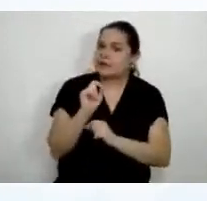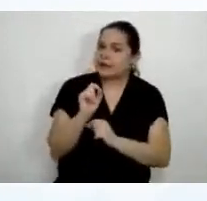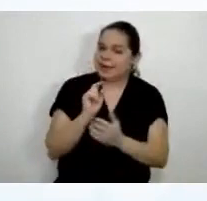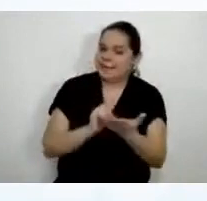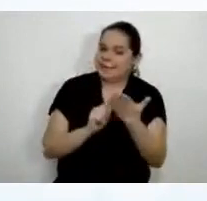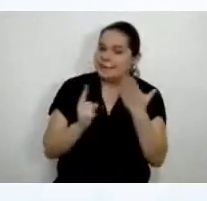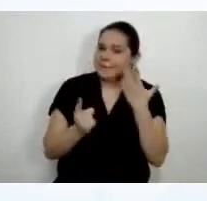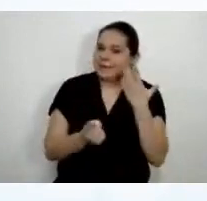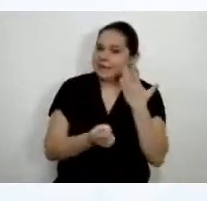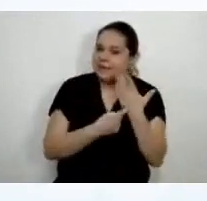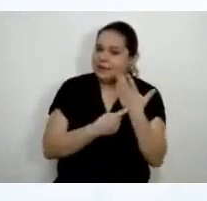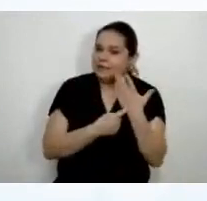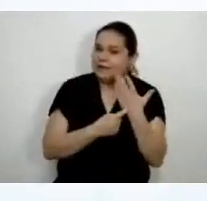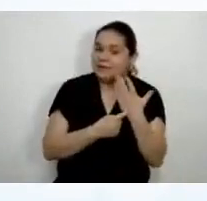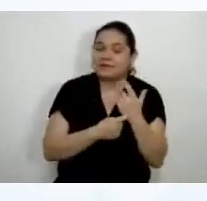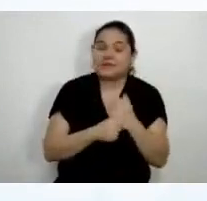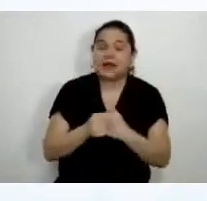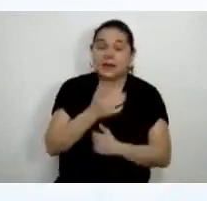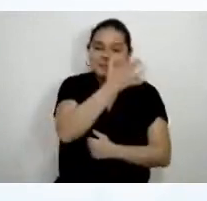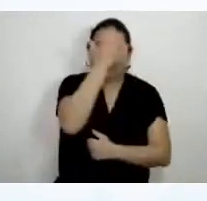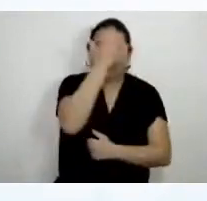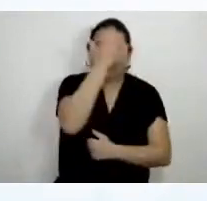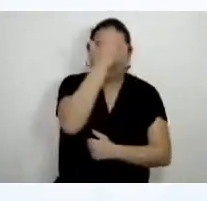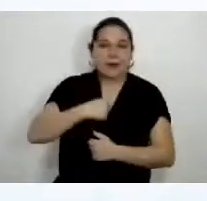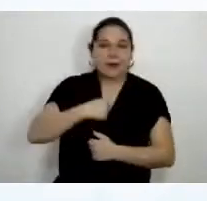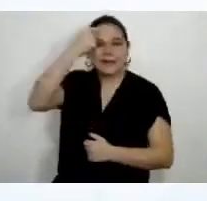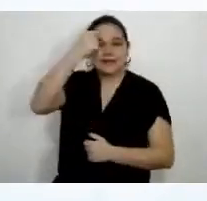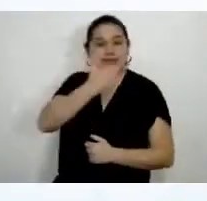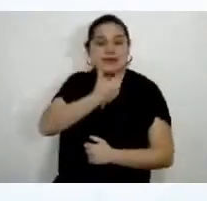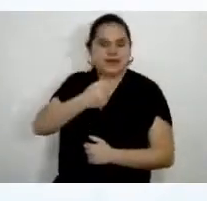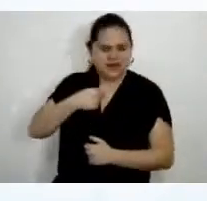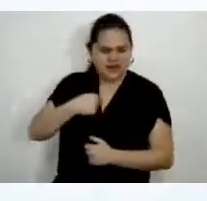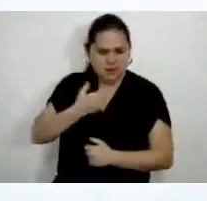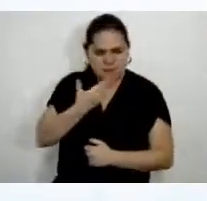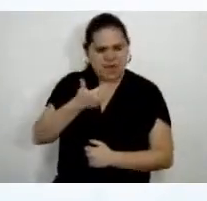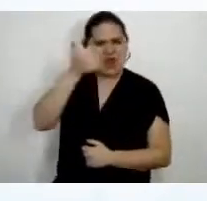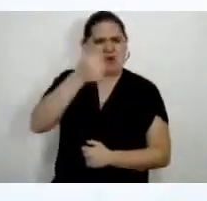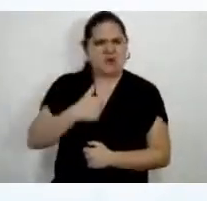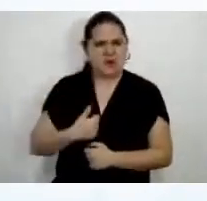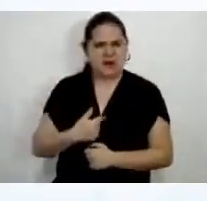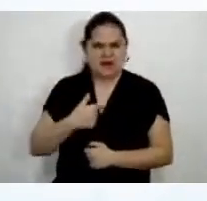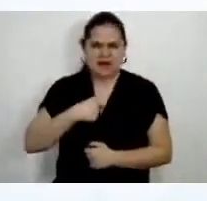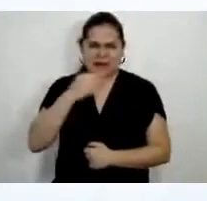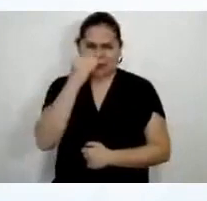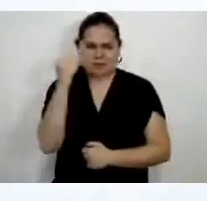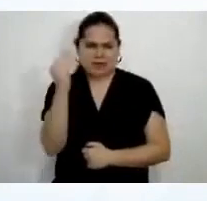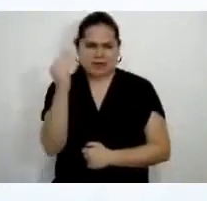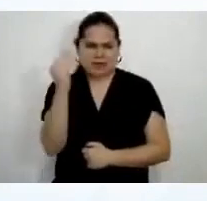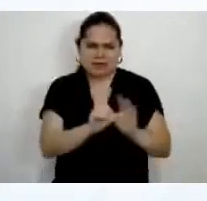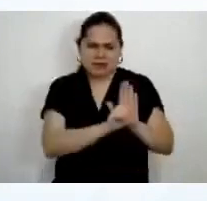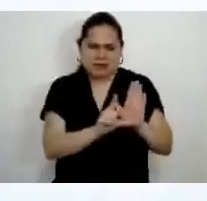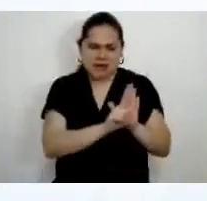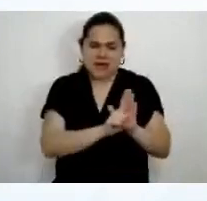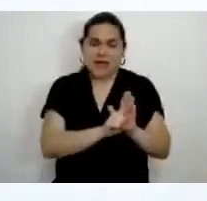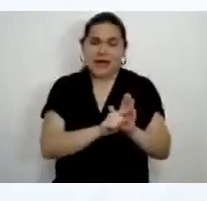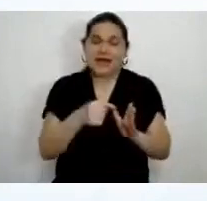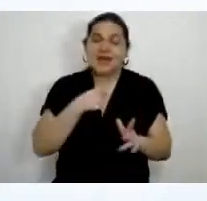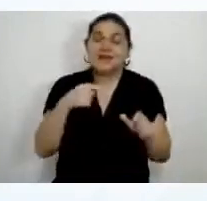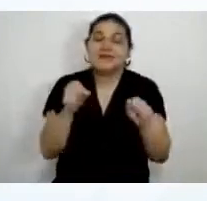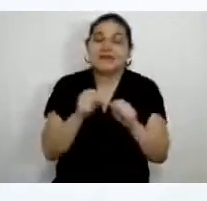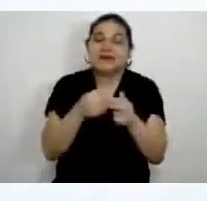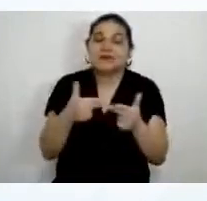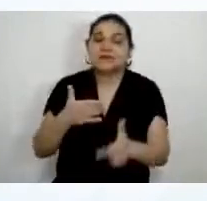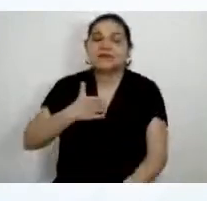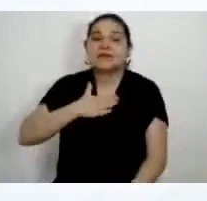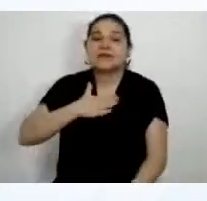instrução, acima até das próprias leis, a vontade dela. Ela tem uma vontade de que as coisas aconteçam